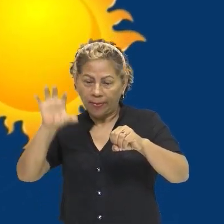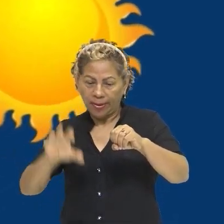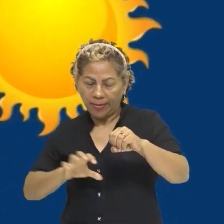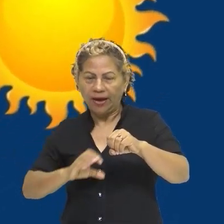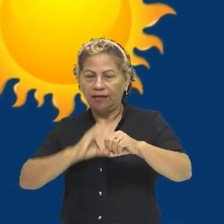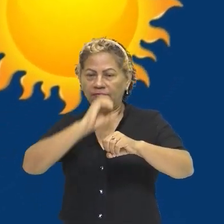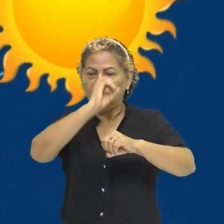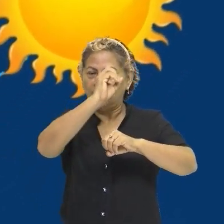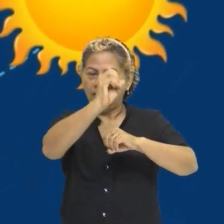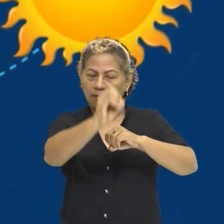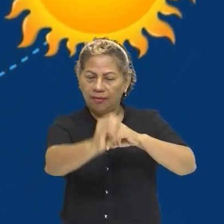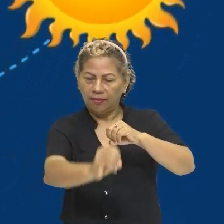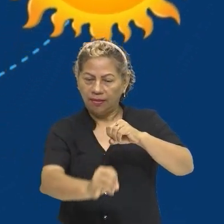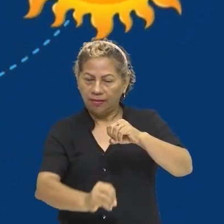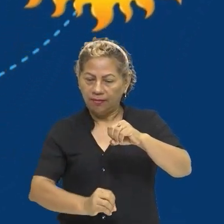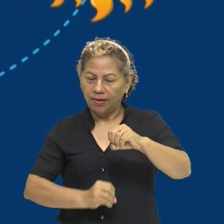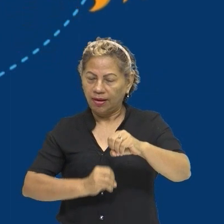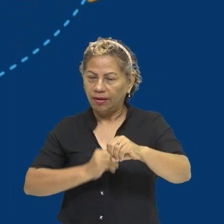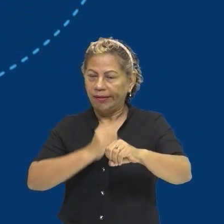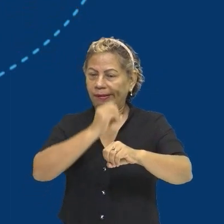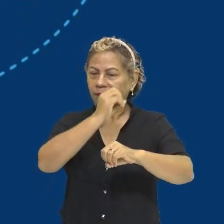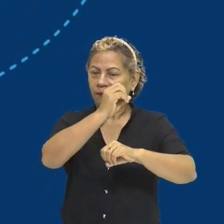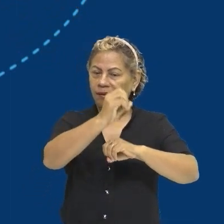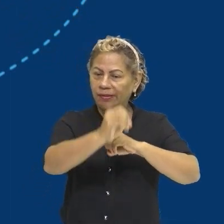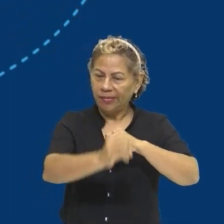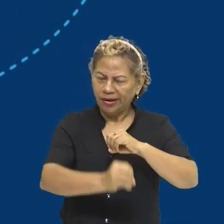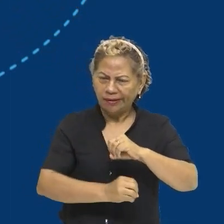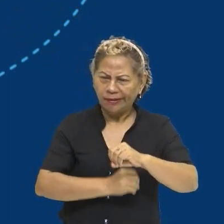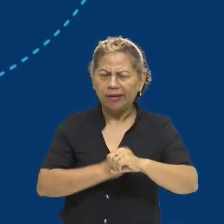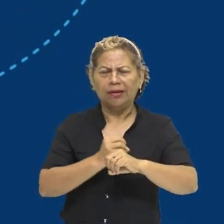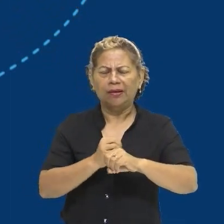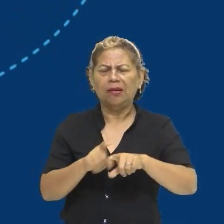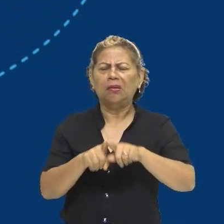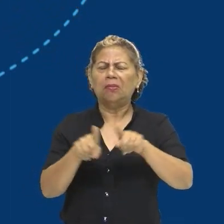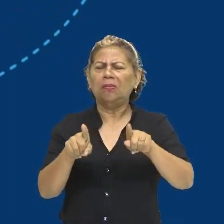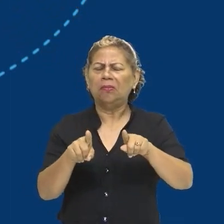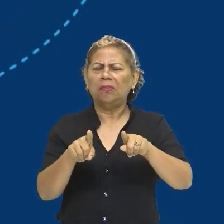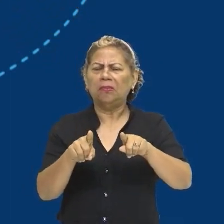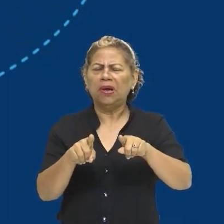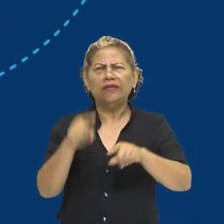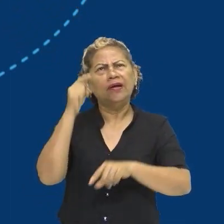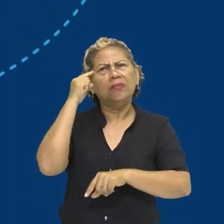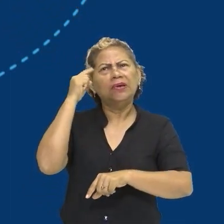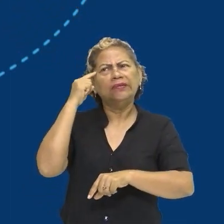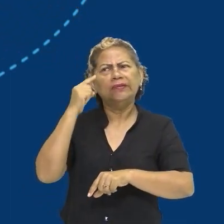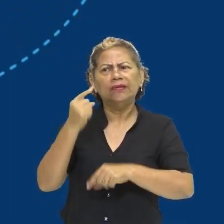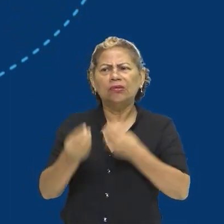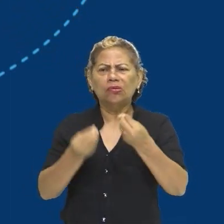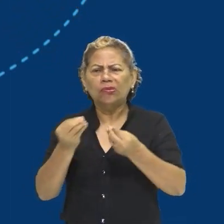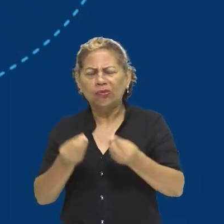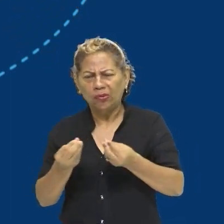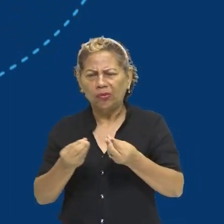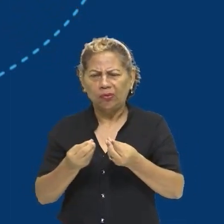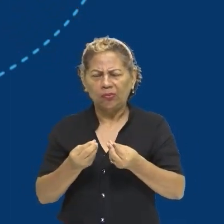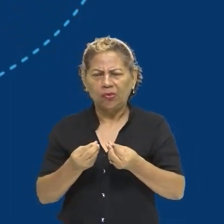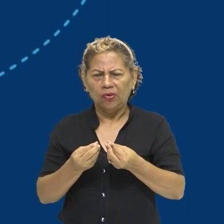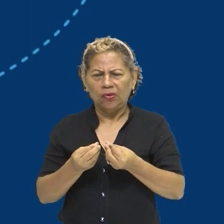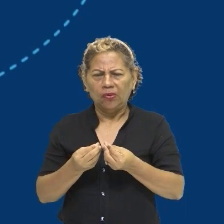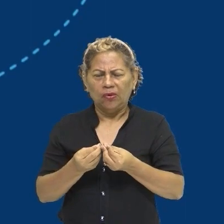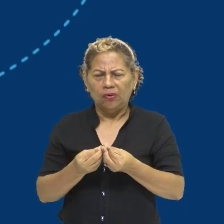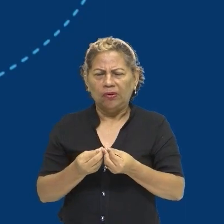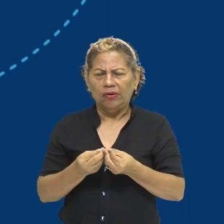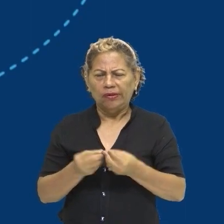modelo, chamado de modelo geocêntrico, apresentava diversas falhas que incentivaram o estudo deste sistema